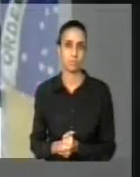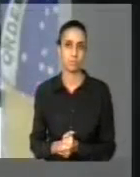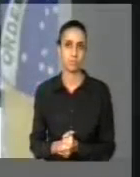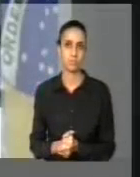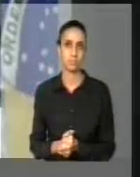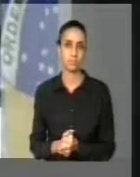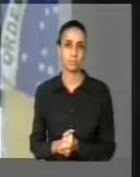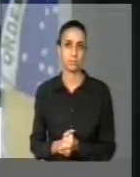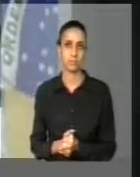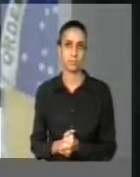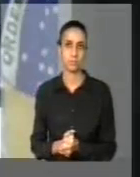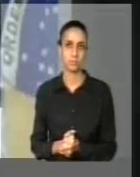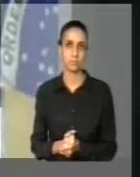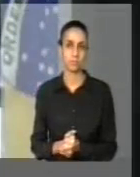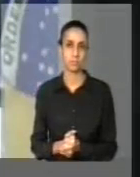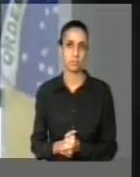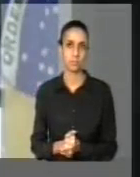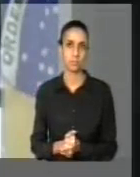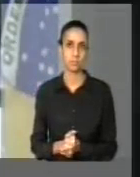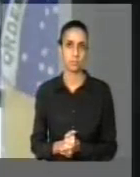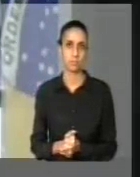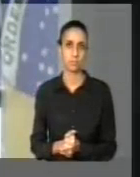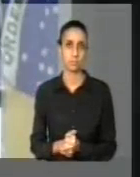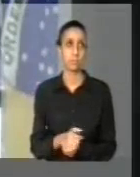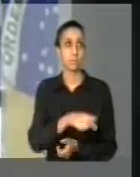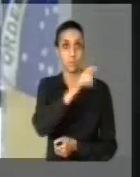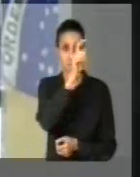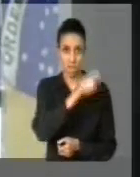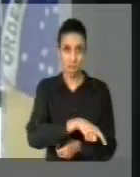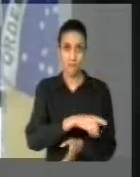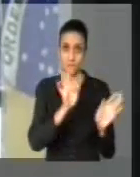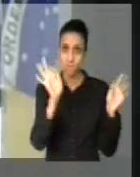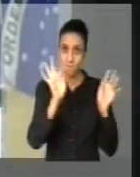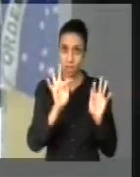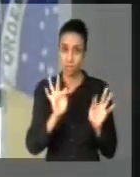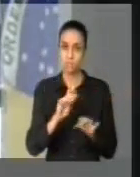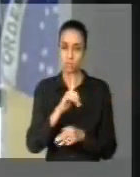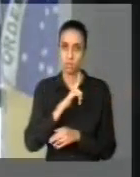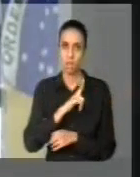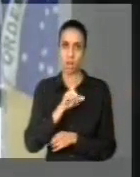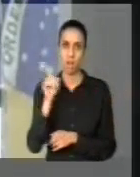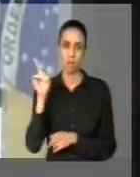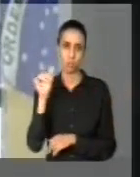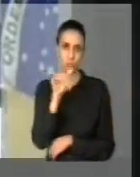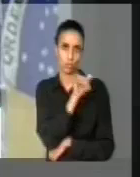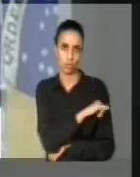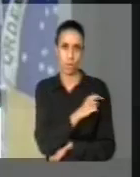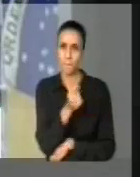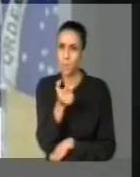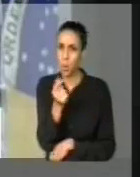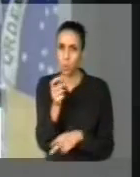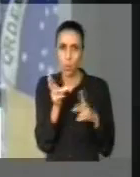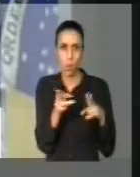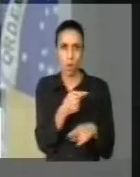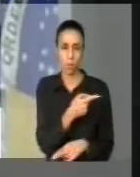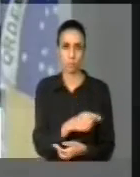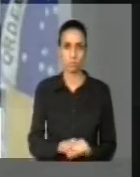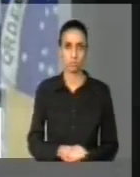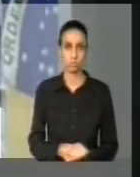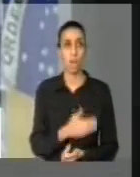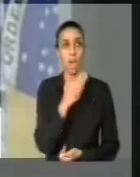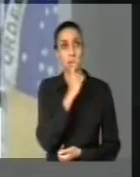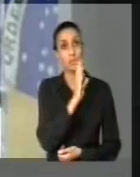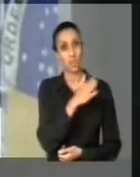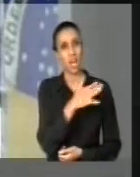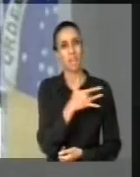homens na história do Brasil tiveram esse privilégio. Já naquela época, com a saúde abalada e